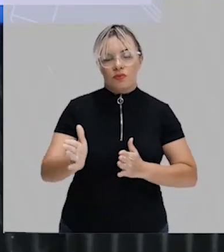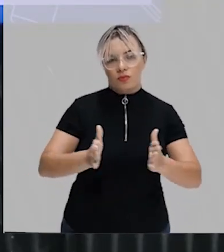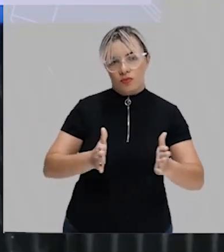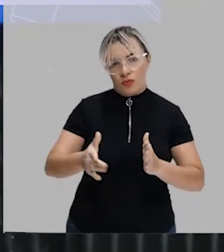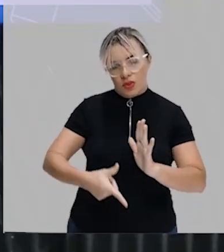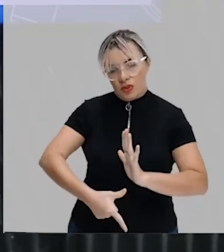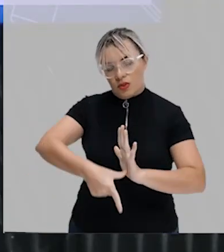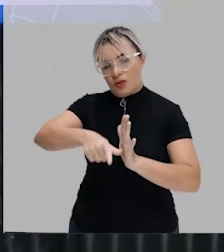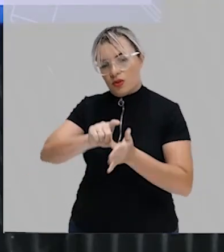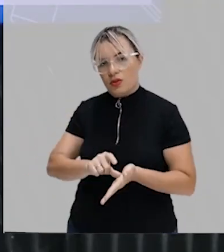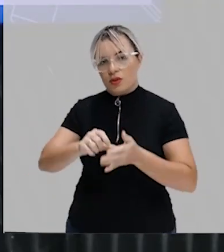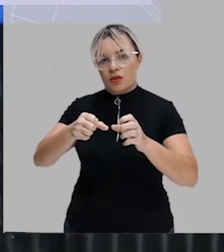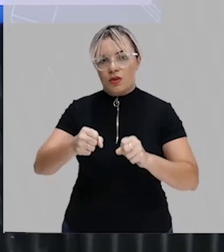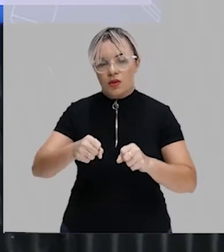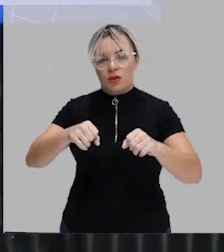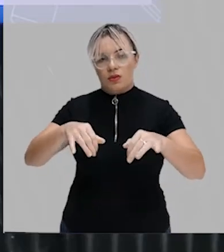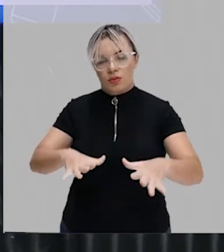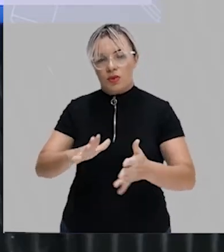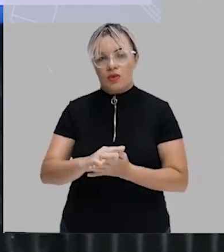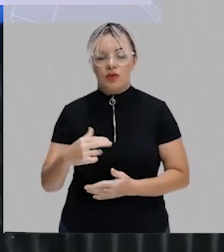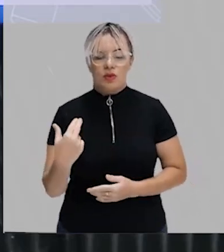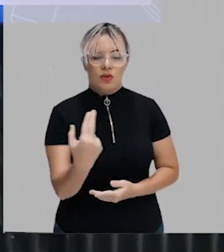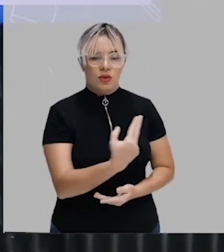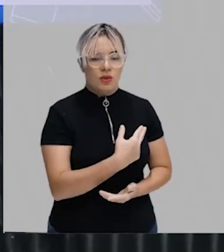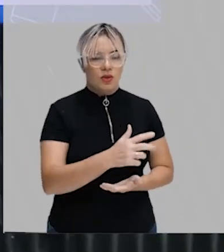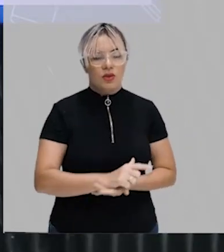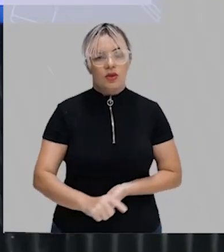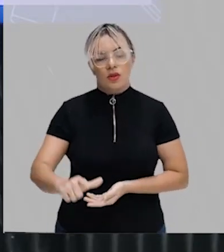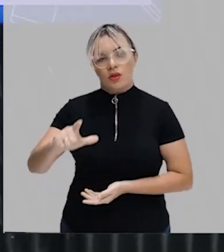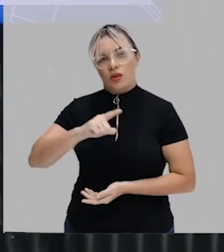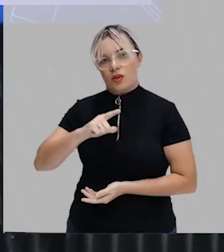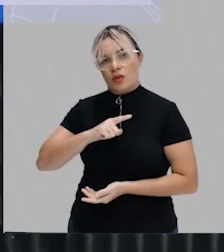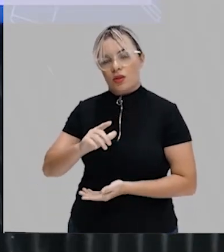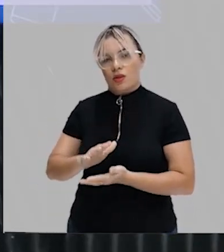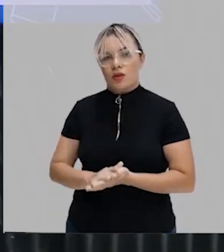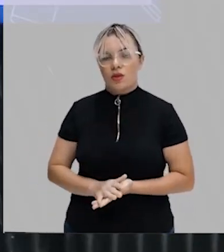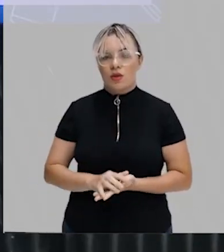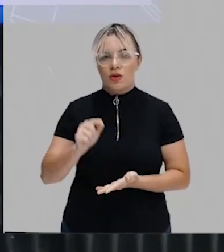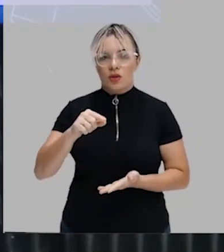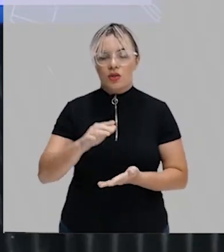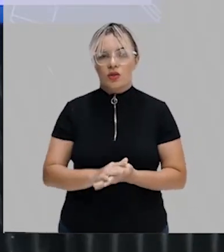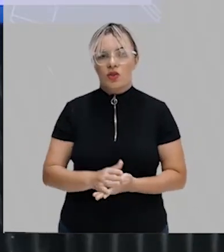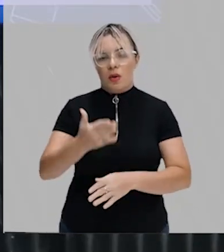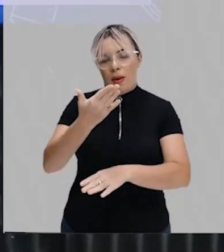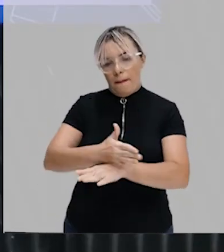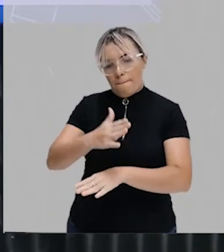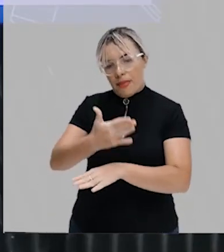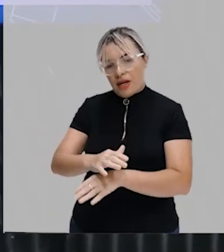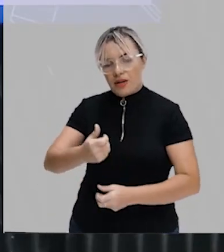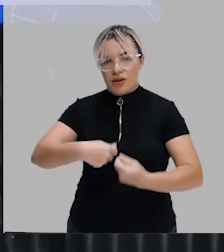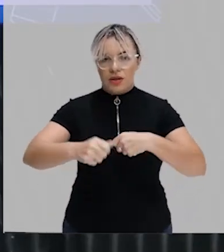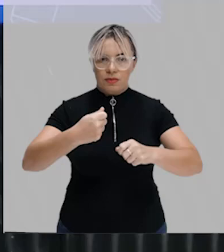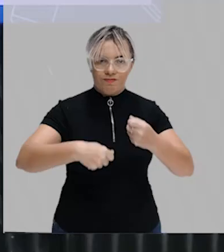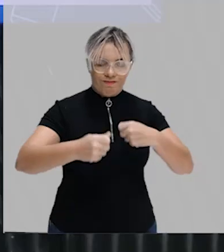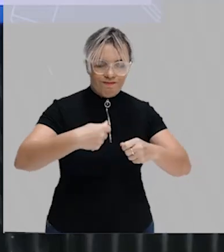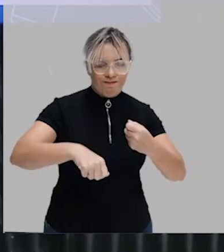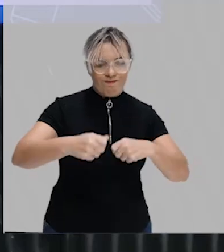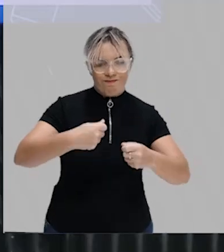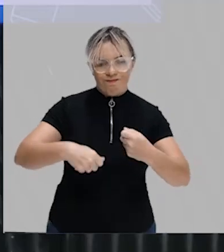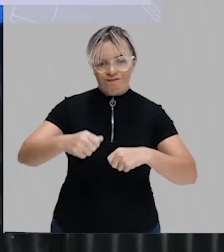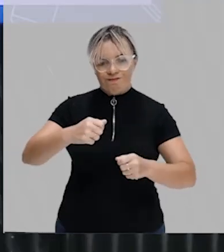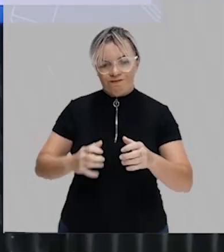período pré-colonial, nós tivemos a presença de atividades econômicas